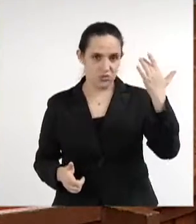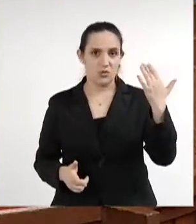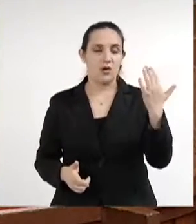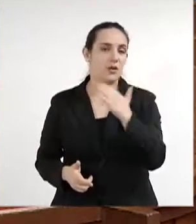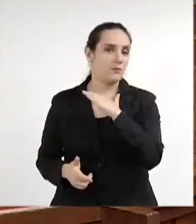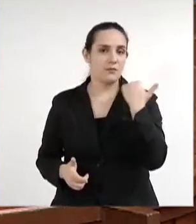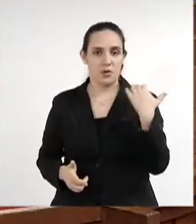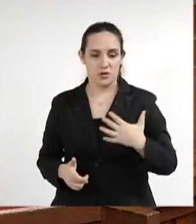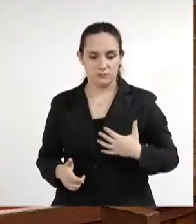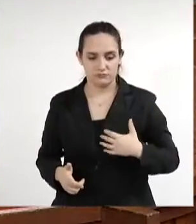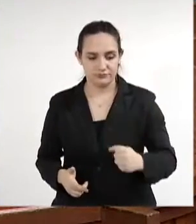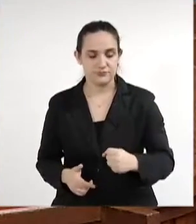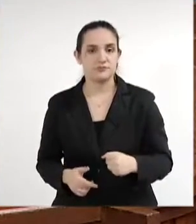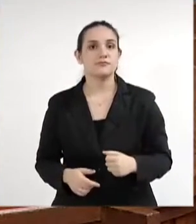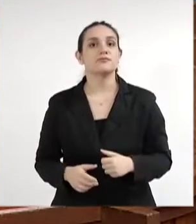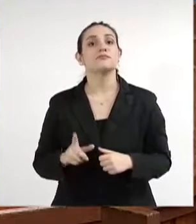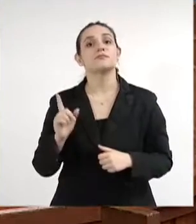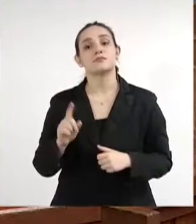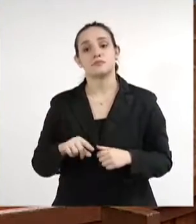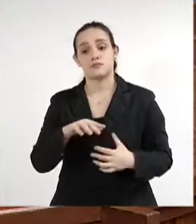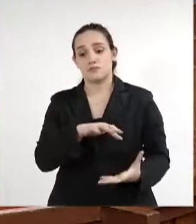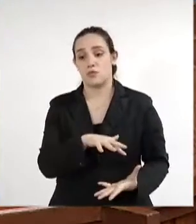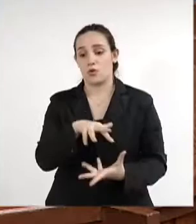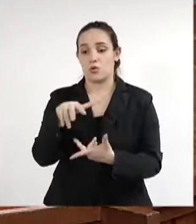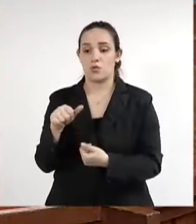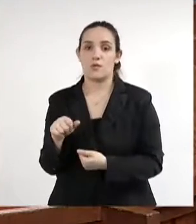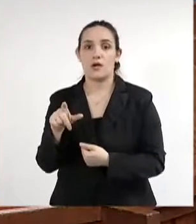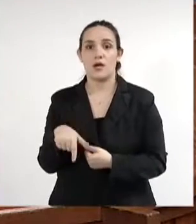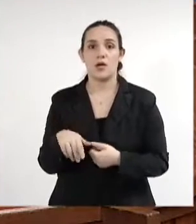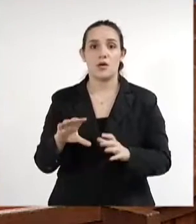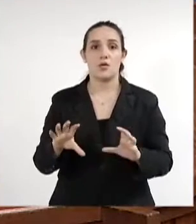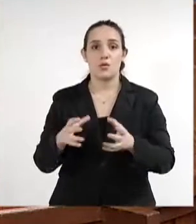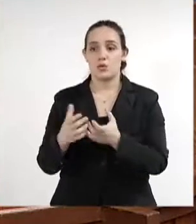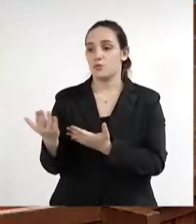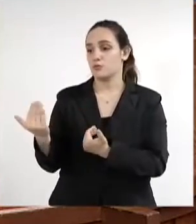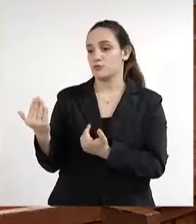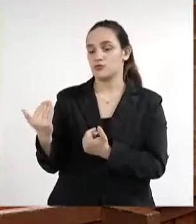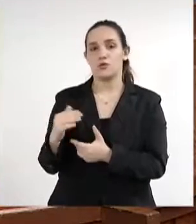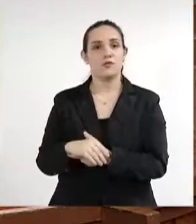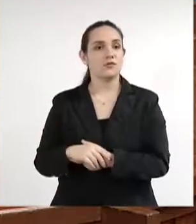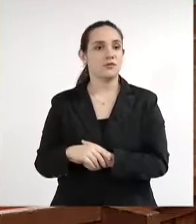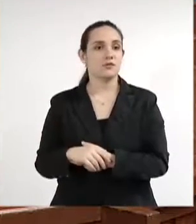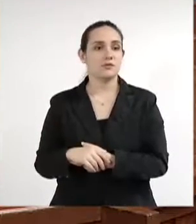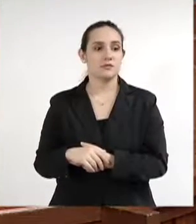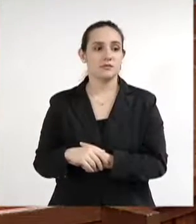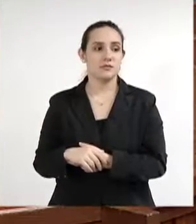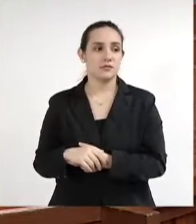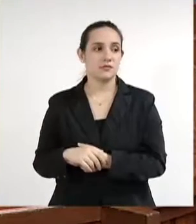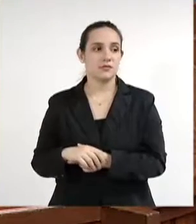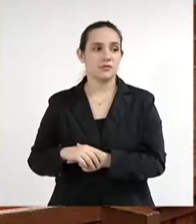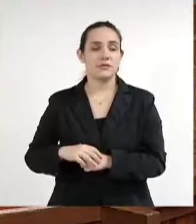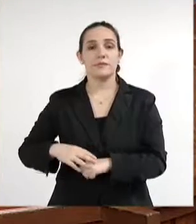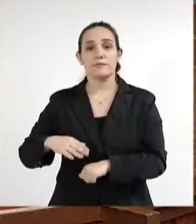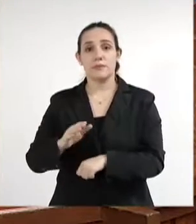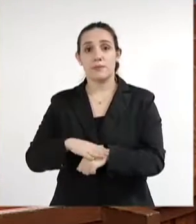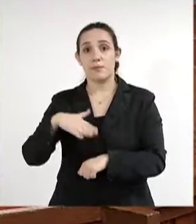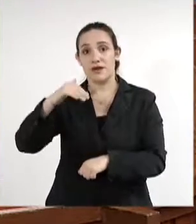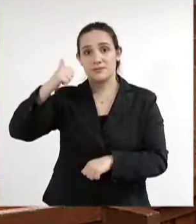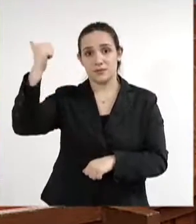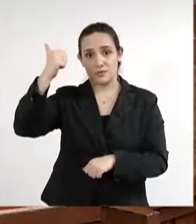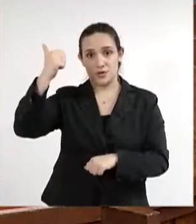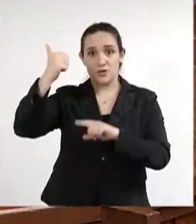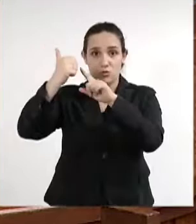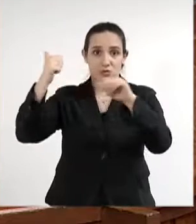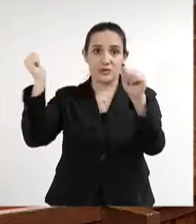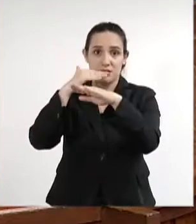mundo, as mortes dos jovens por suicídio só perdem para aquelas de trânsito, e em seguida vem aquelas